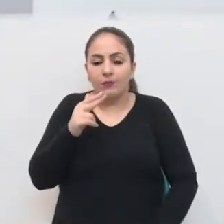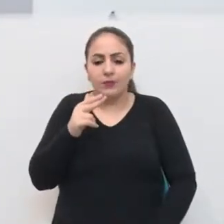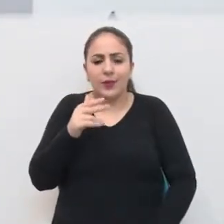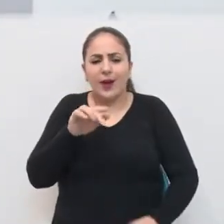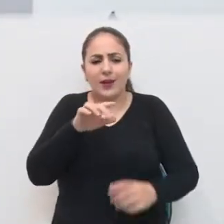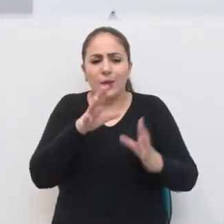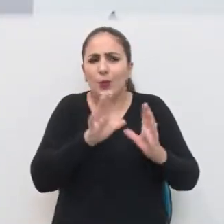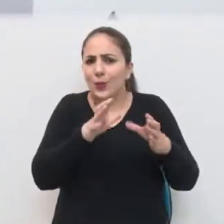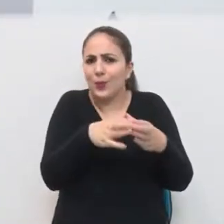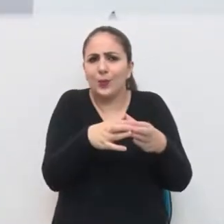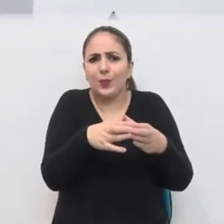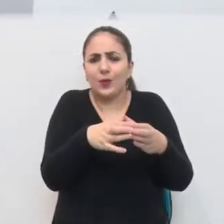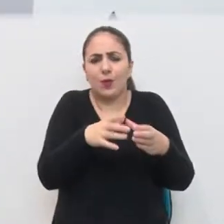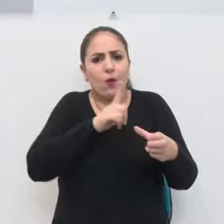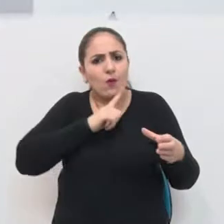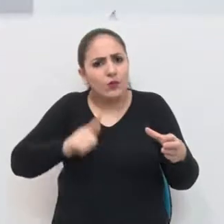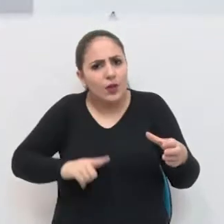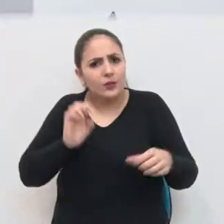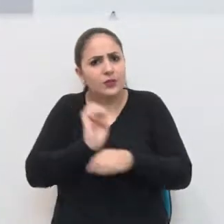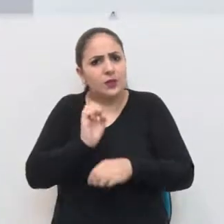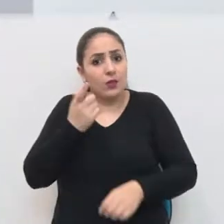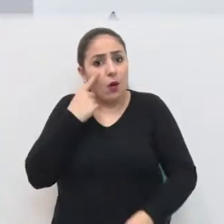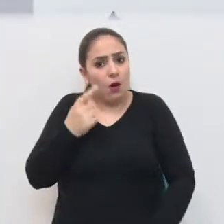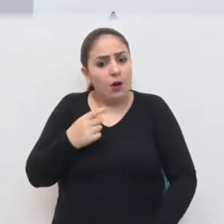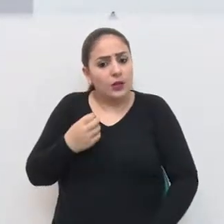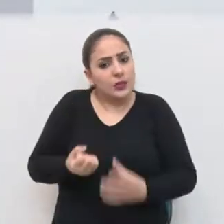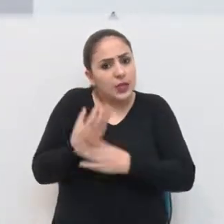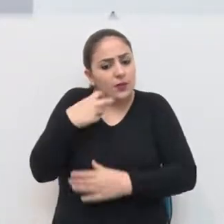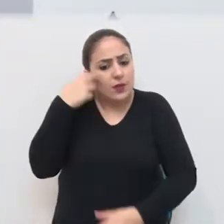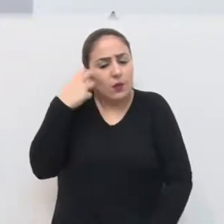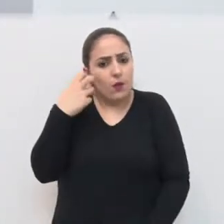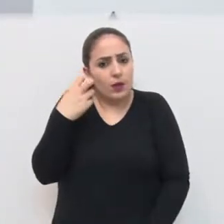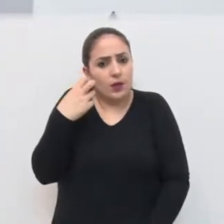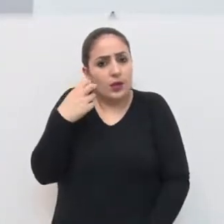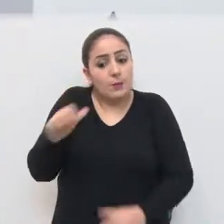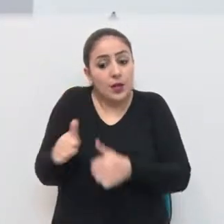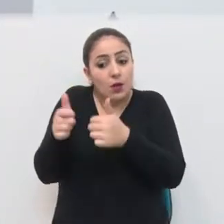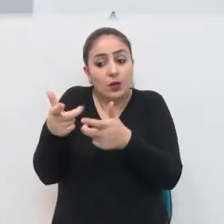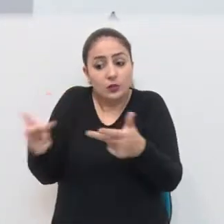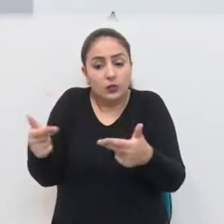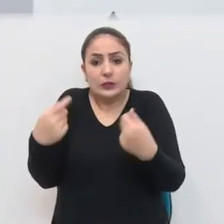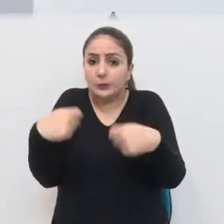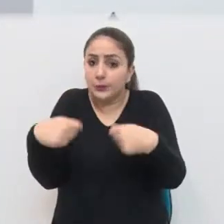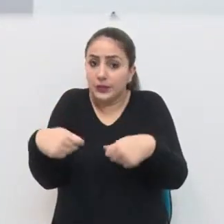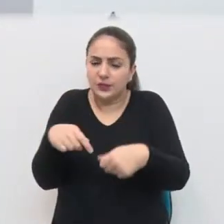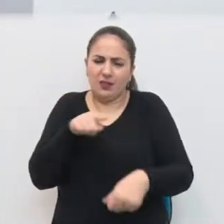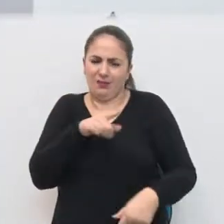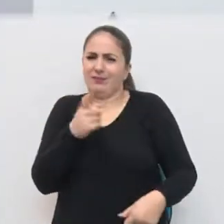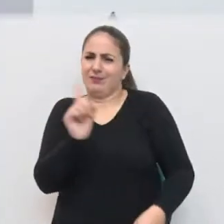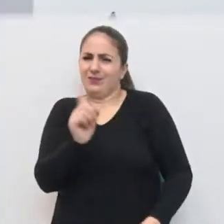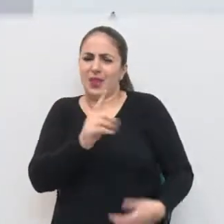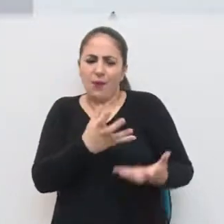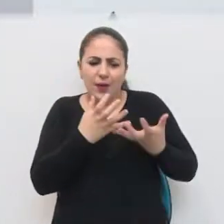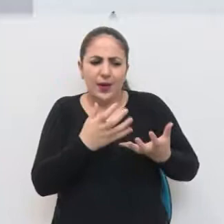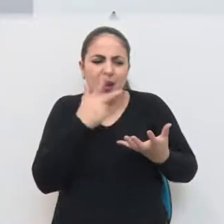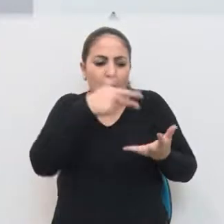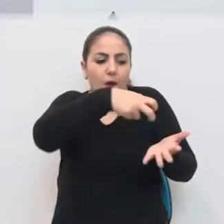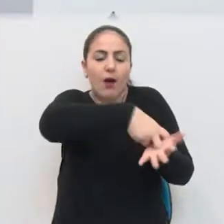nada a ver. Então, governo do estado, crie vergonha e melhore coisas que realmente tem que melhorar. E não